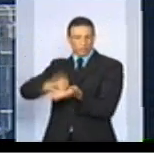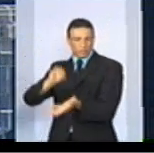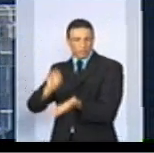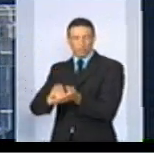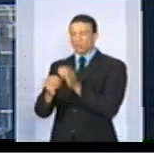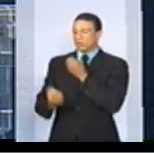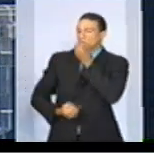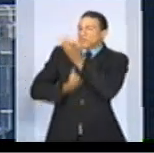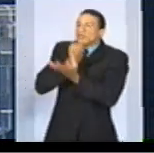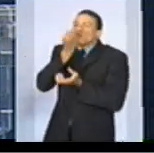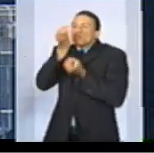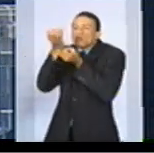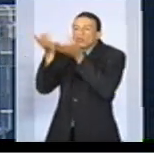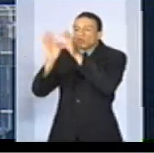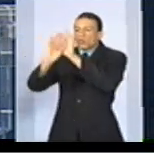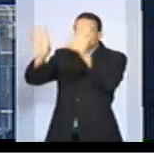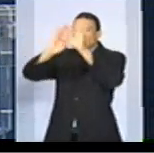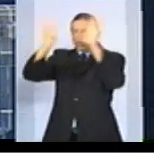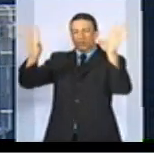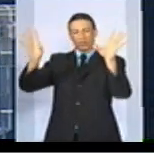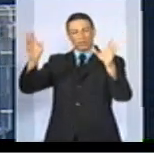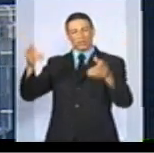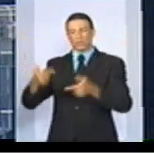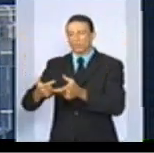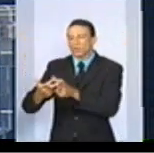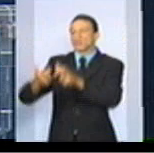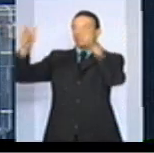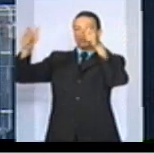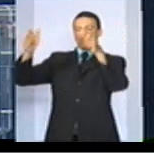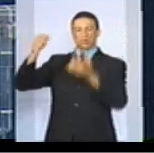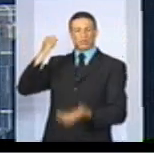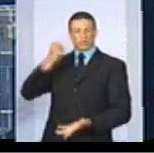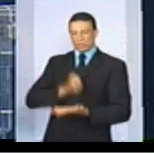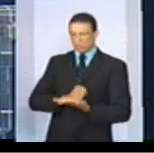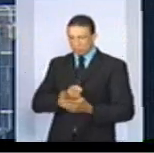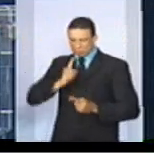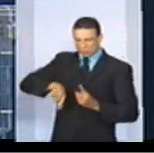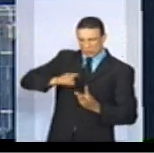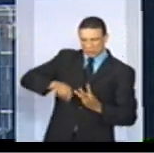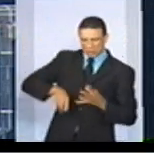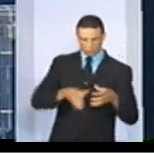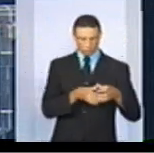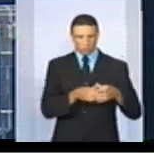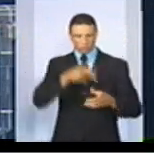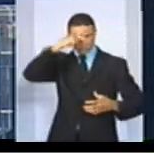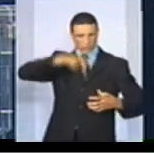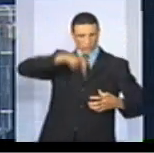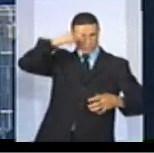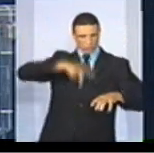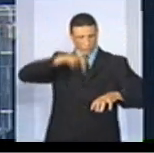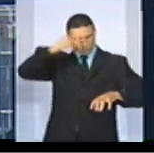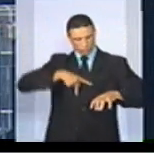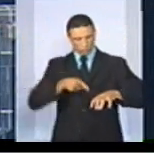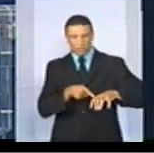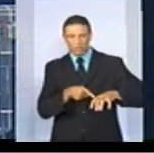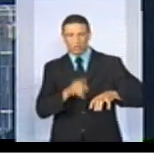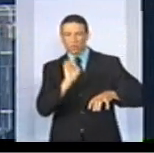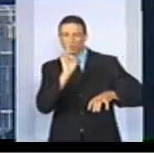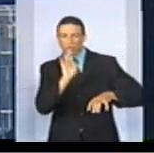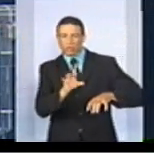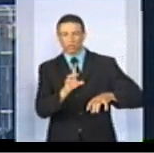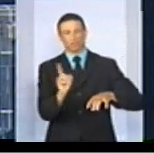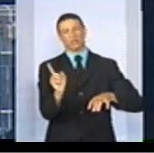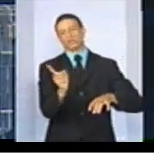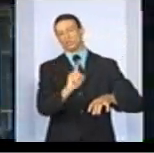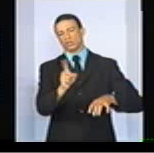nesse país não sejam controlados continuamente por pequenos grupos, e, no caso